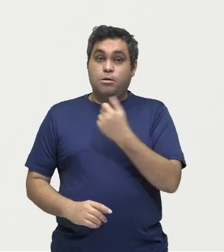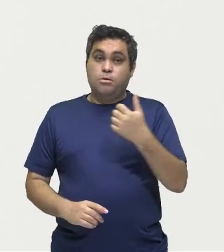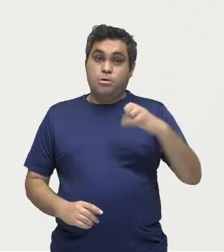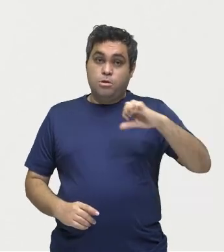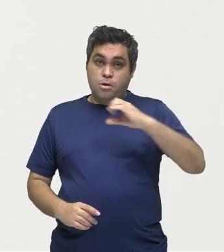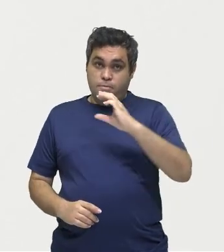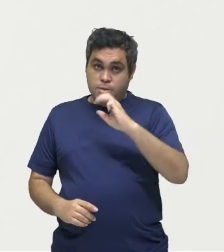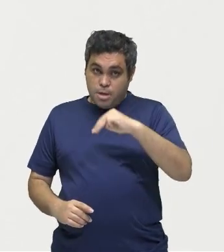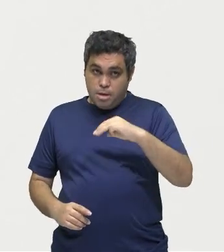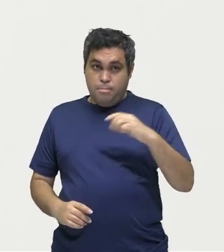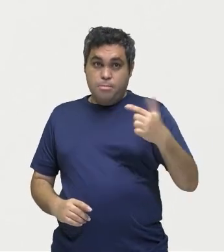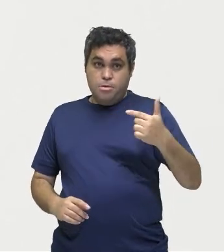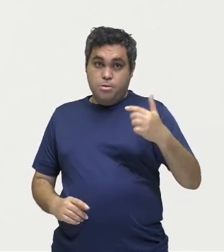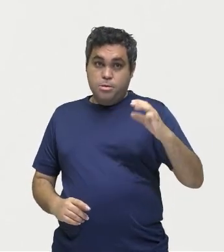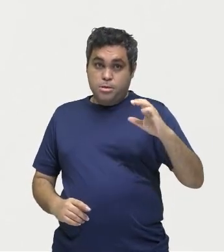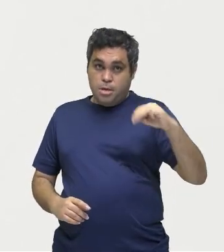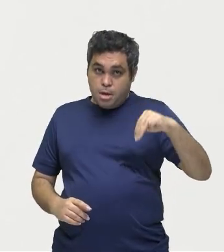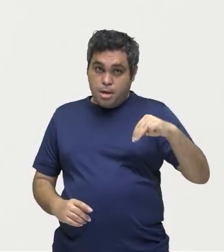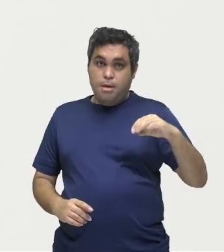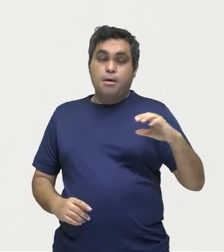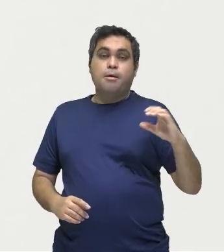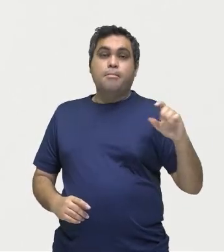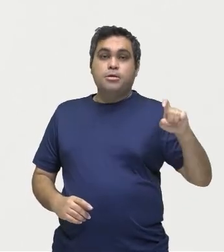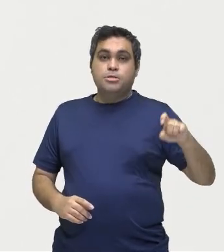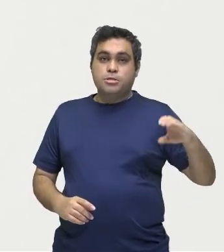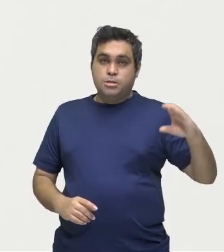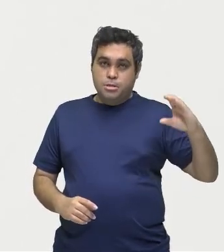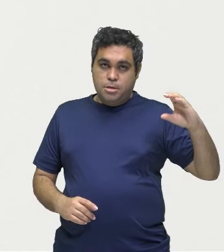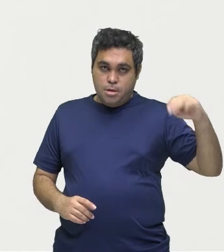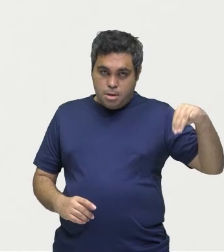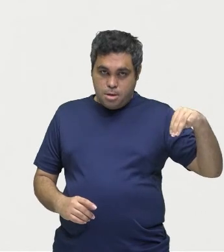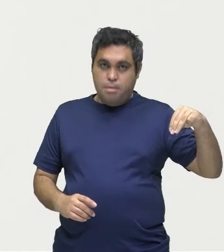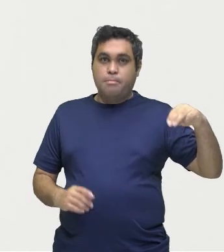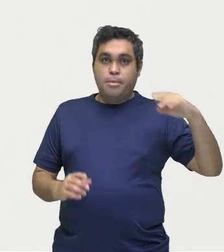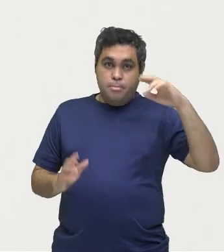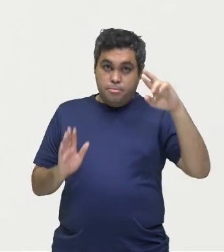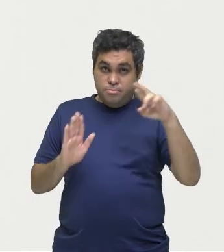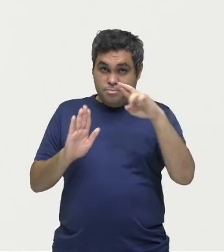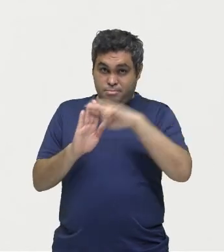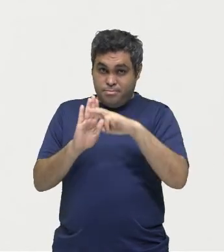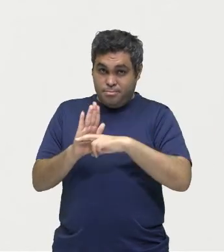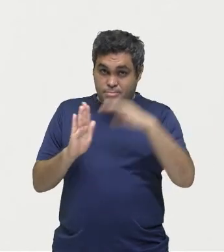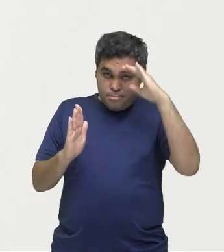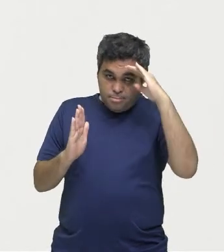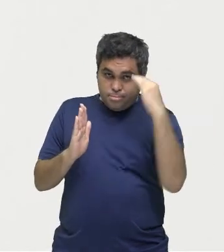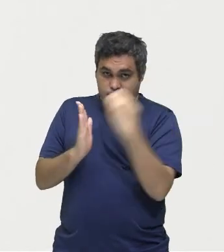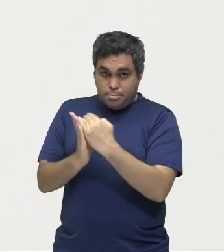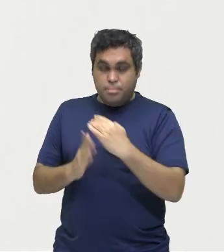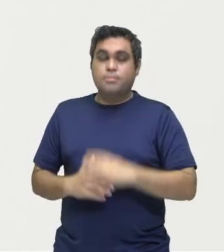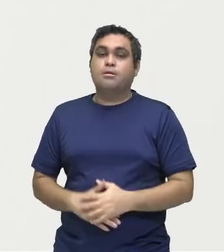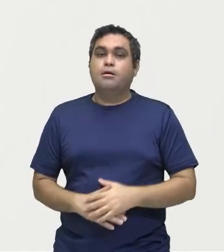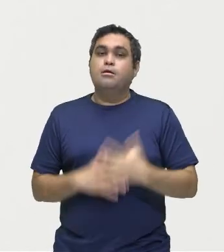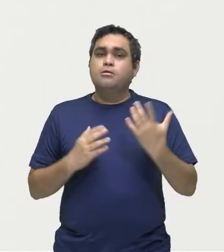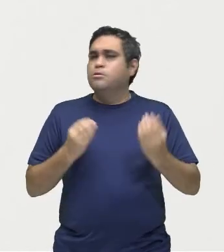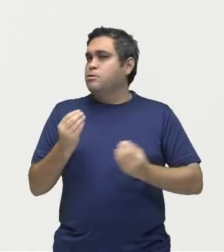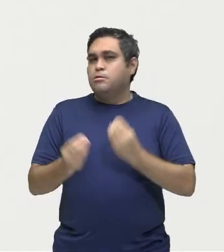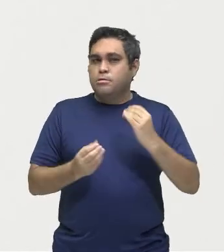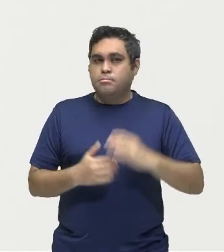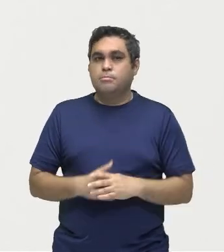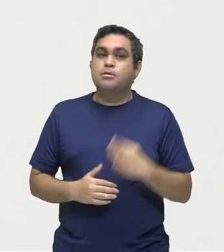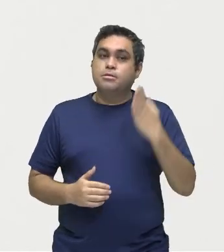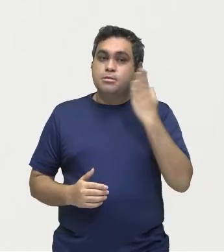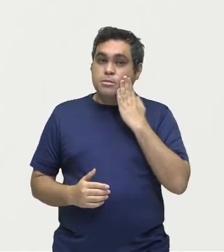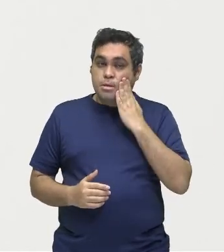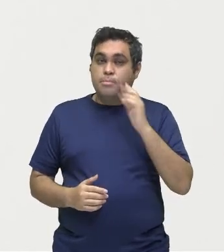centímetros, respeitando a condição de existência? Então nós poderíamos fazer isso da seguinte forma, né? Nós sabemos que os dois